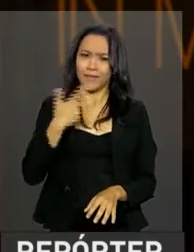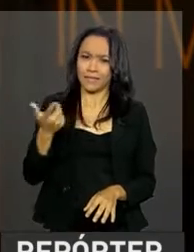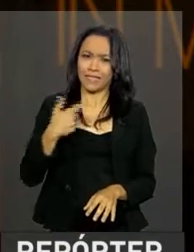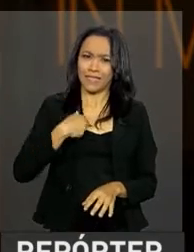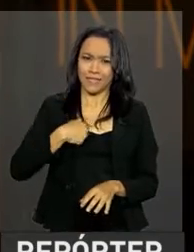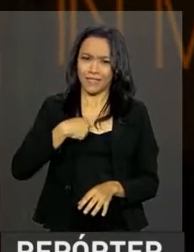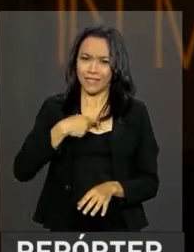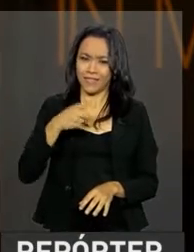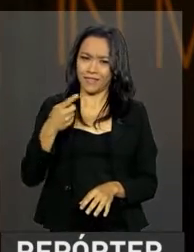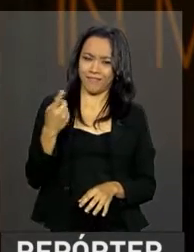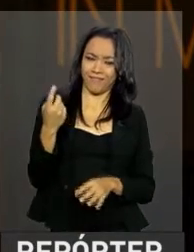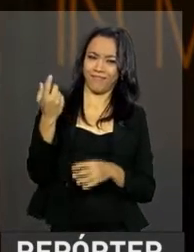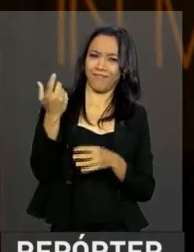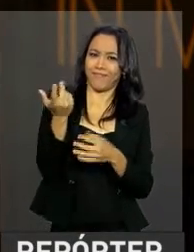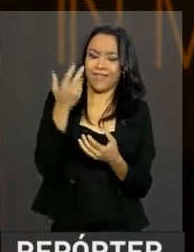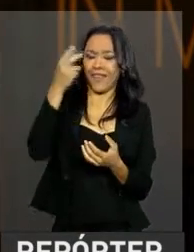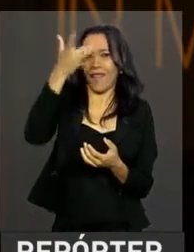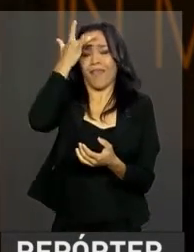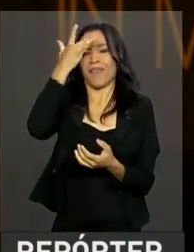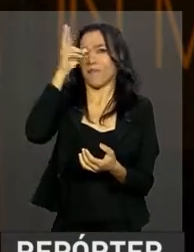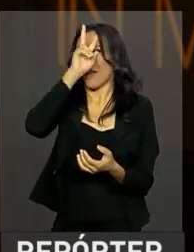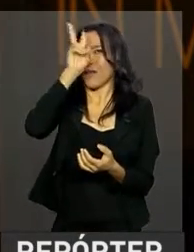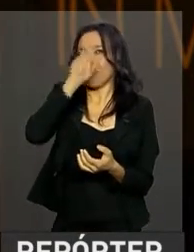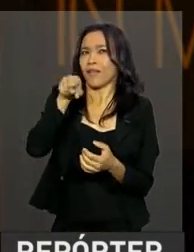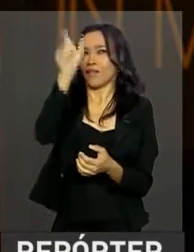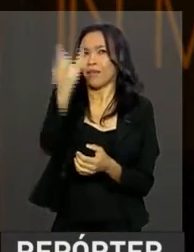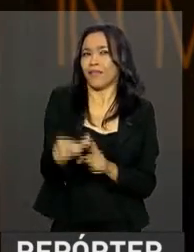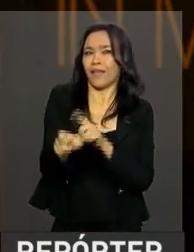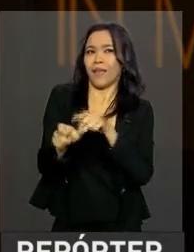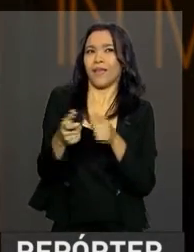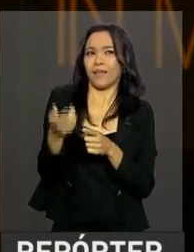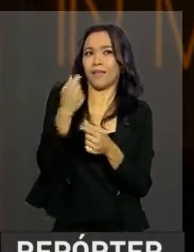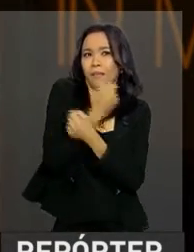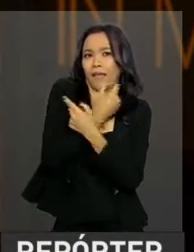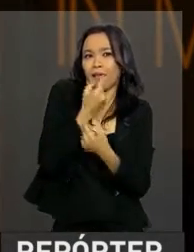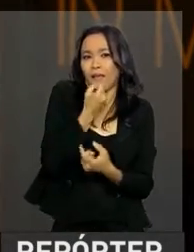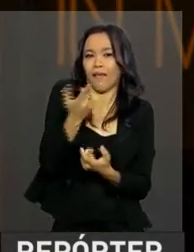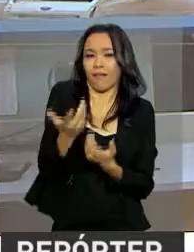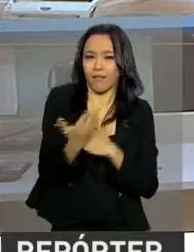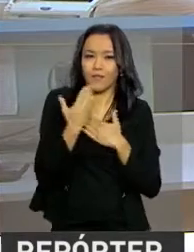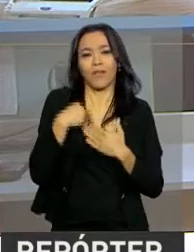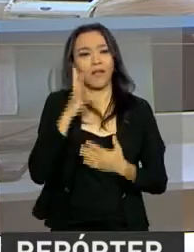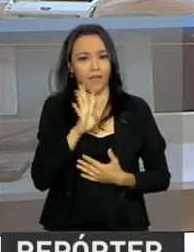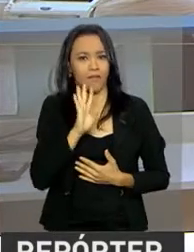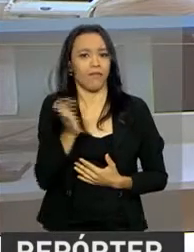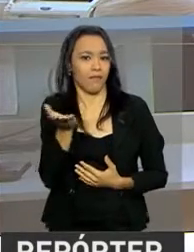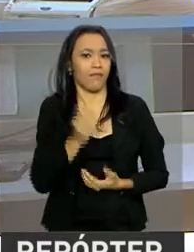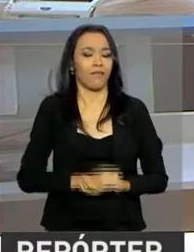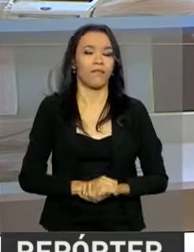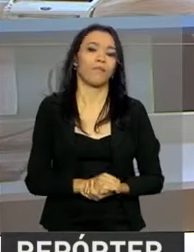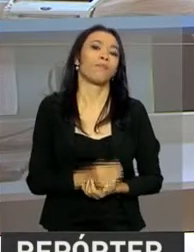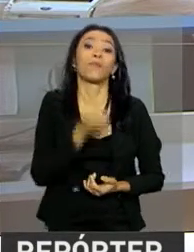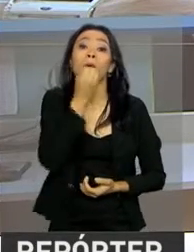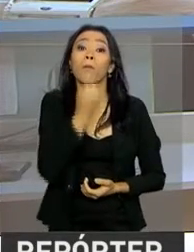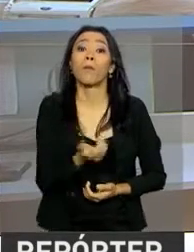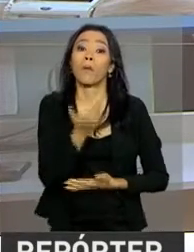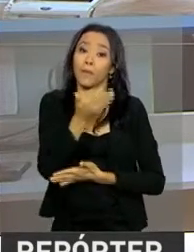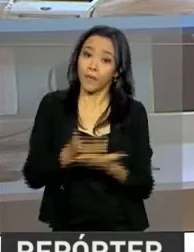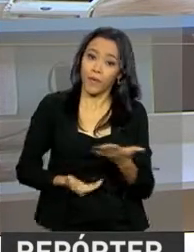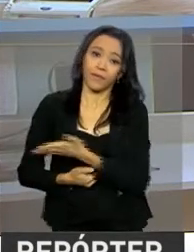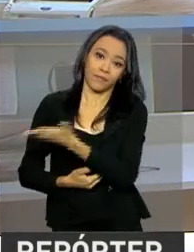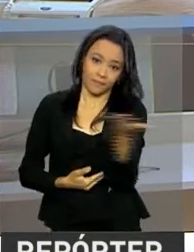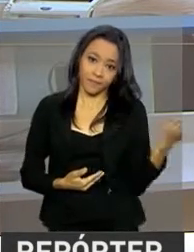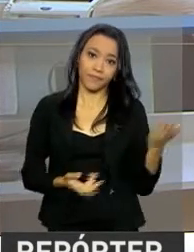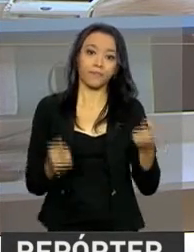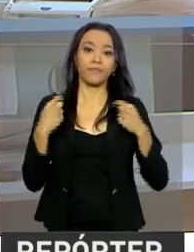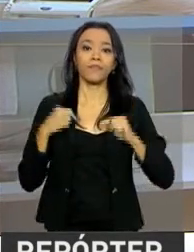porque entra na cabeça e eu fico lembrando dele lá de Batman falando as paradas, então eu acho bem legal. Boa prova para todos eles.